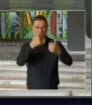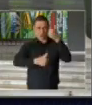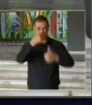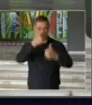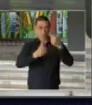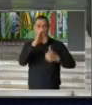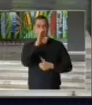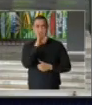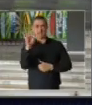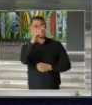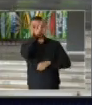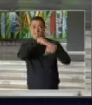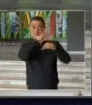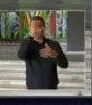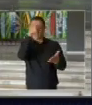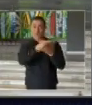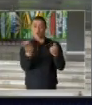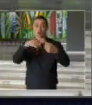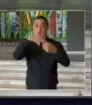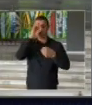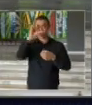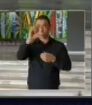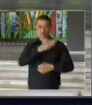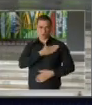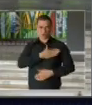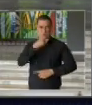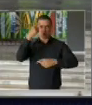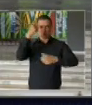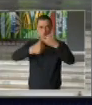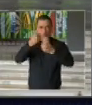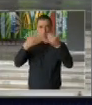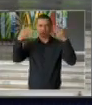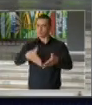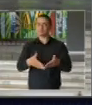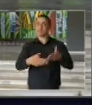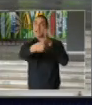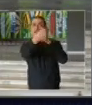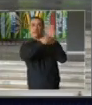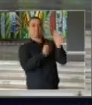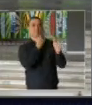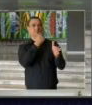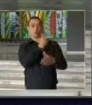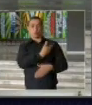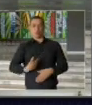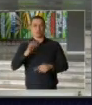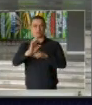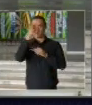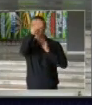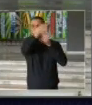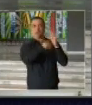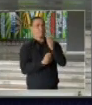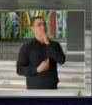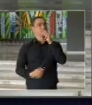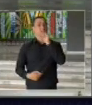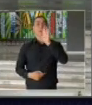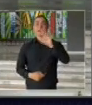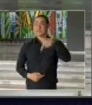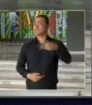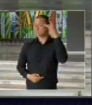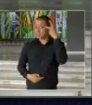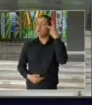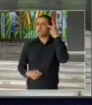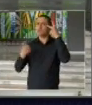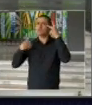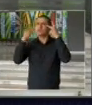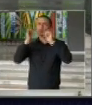quarta, joga de terça, joga de quinta-feira. Vai jogar simultaneamente. Então acabou. Ou começa em julho. Ou começa em julho, ué. Olha, então